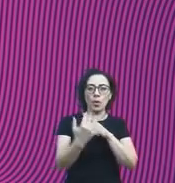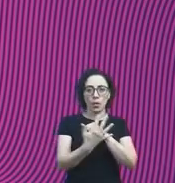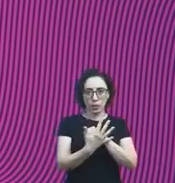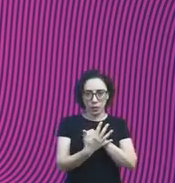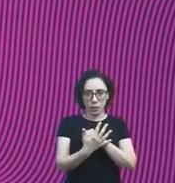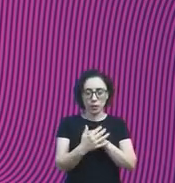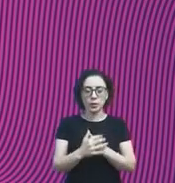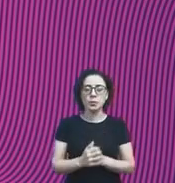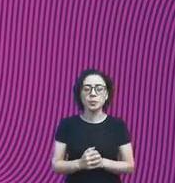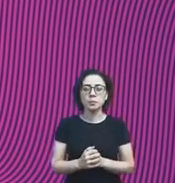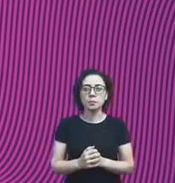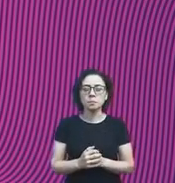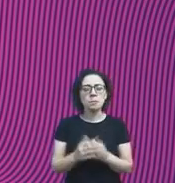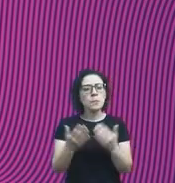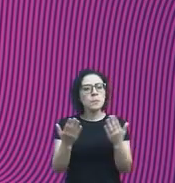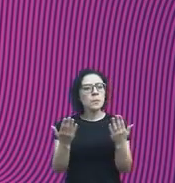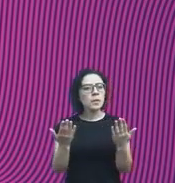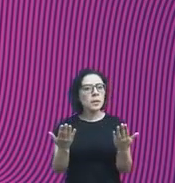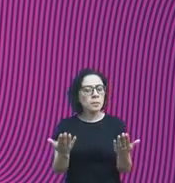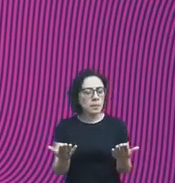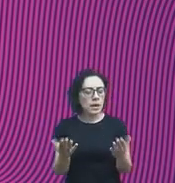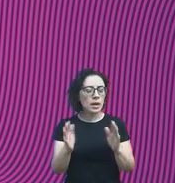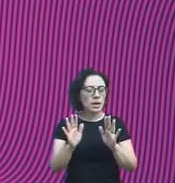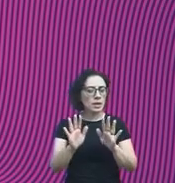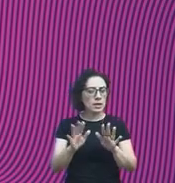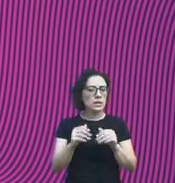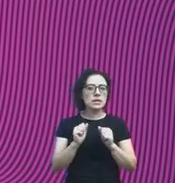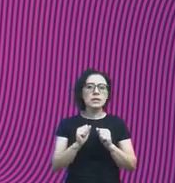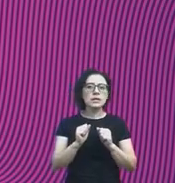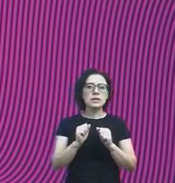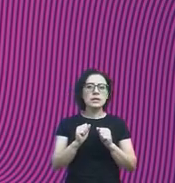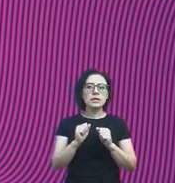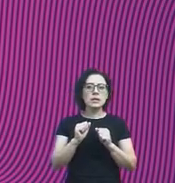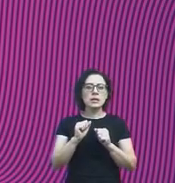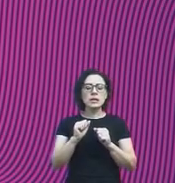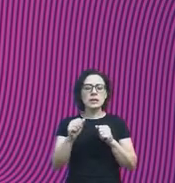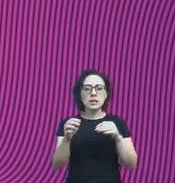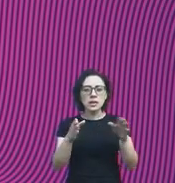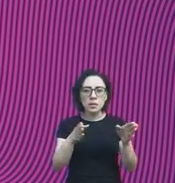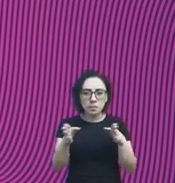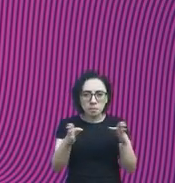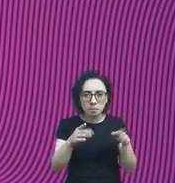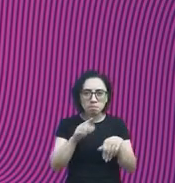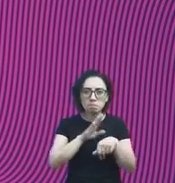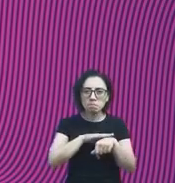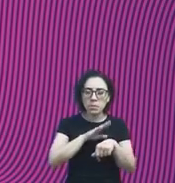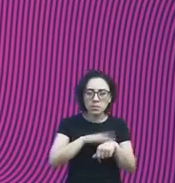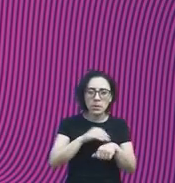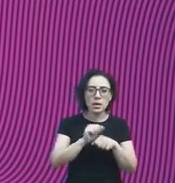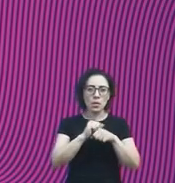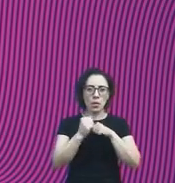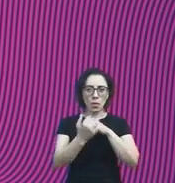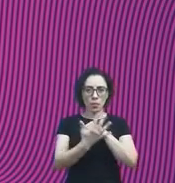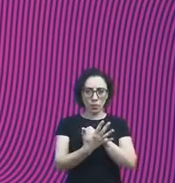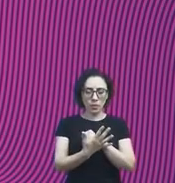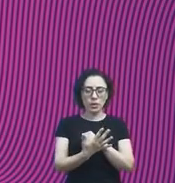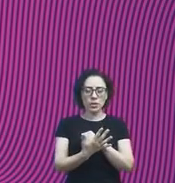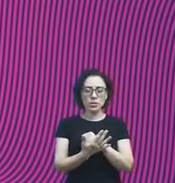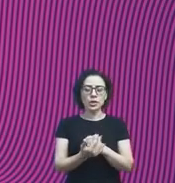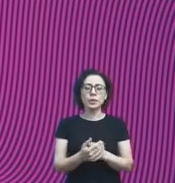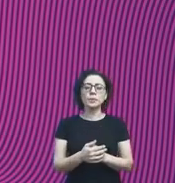essa obrigação de os hospitais crescerem, ela funcionou como